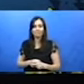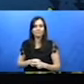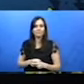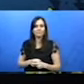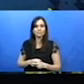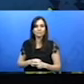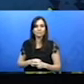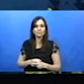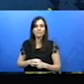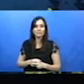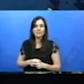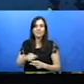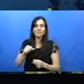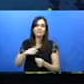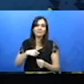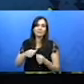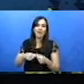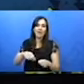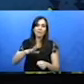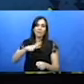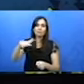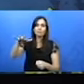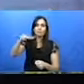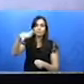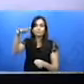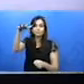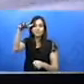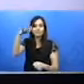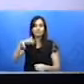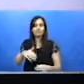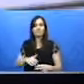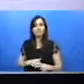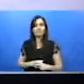de plástico que estava a boiar.